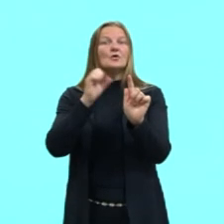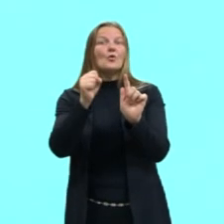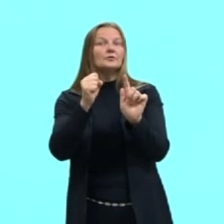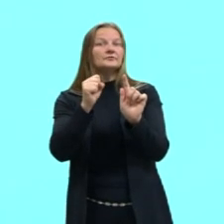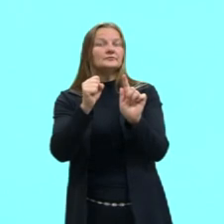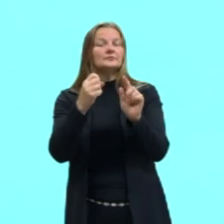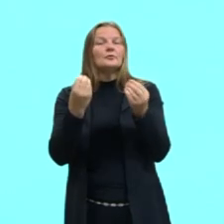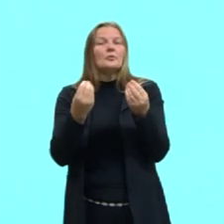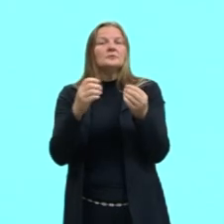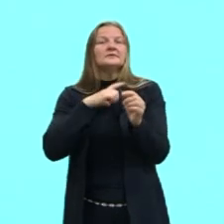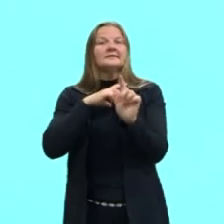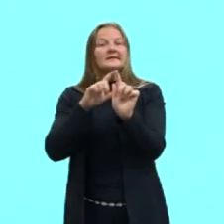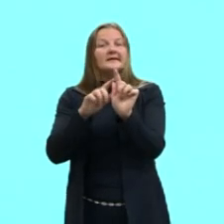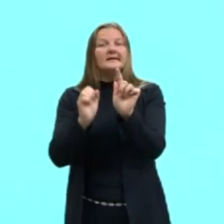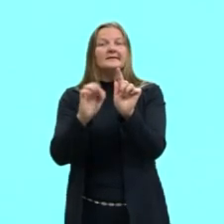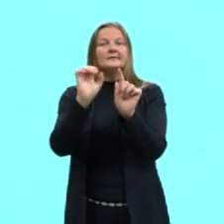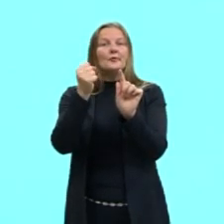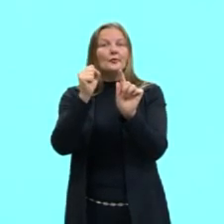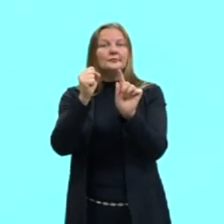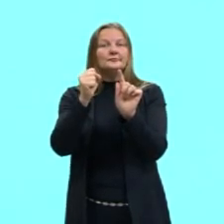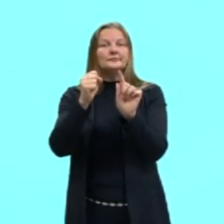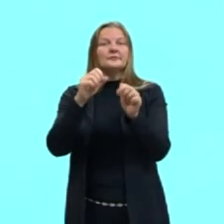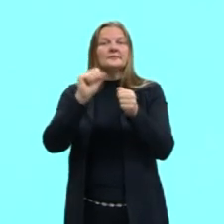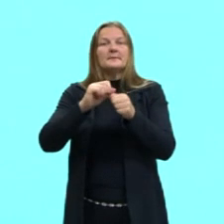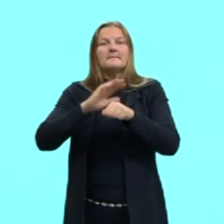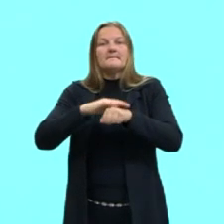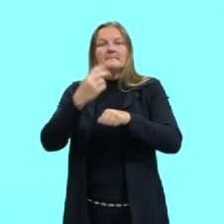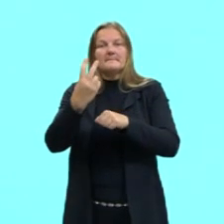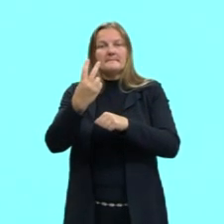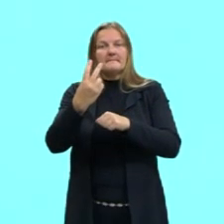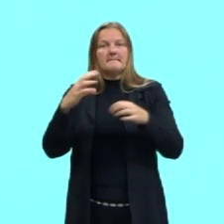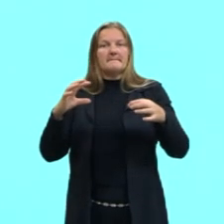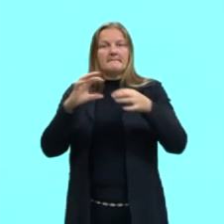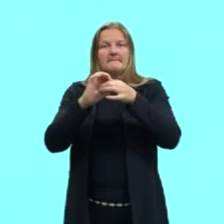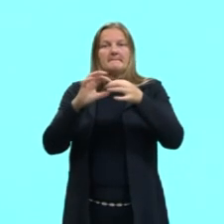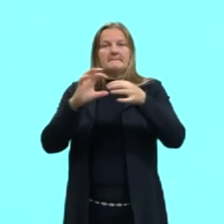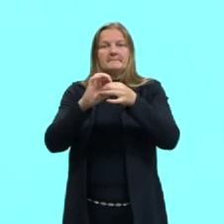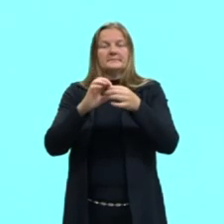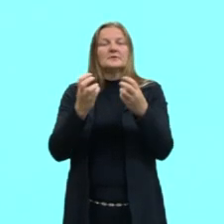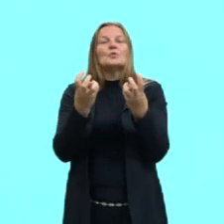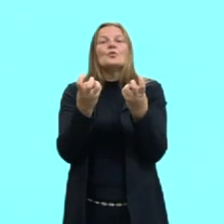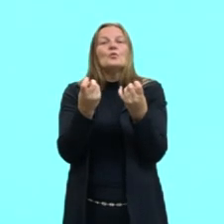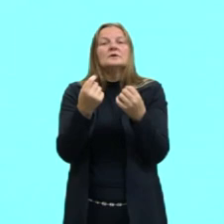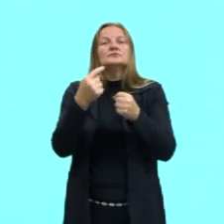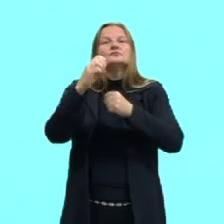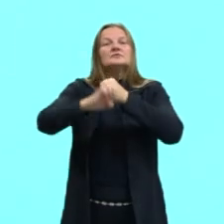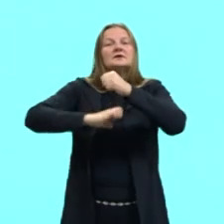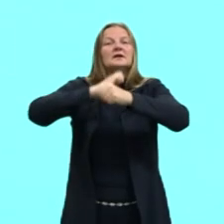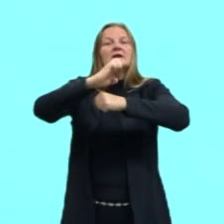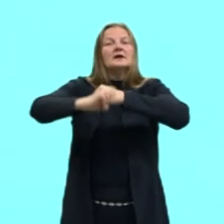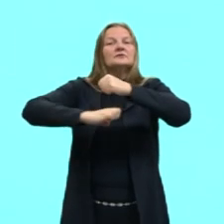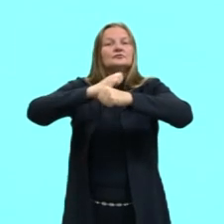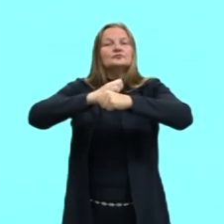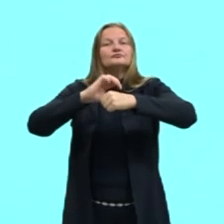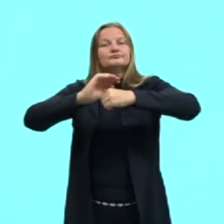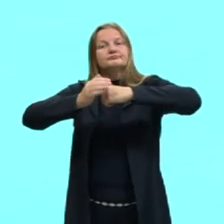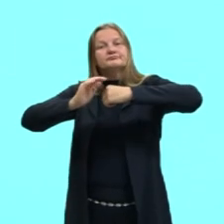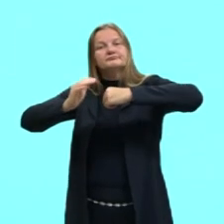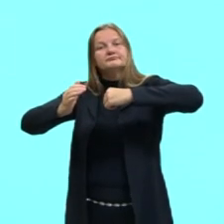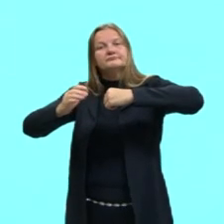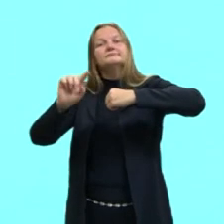oito então se eu tenho 8 e eu preciso fazer mais duas ligações com flor quantos átomos quantos elétrons ele vai ficar na sua